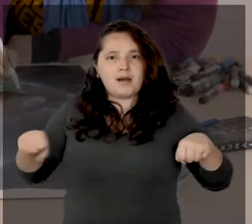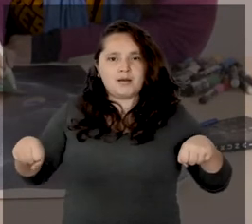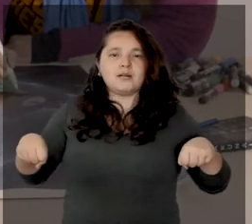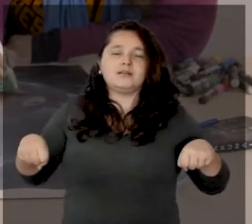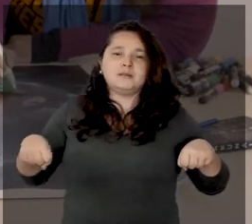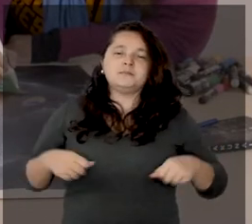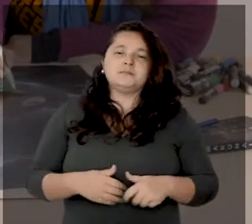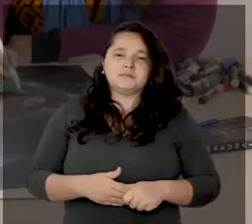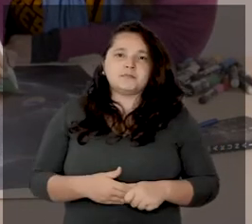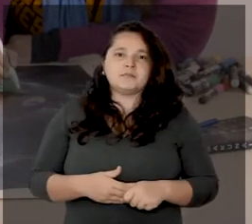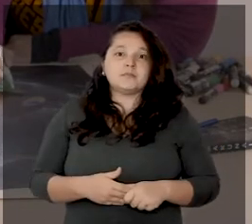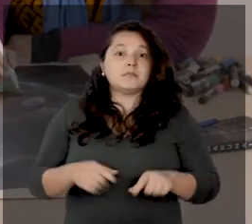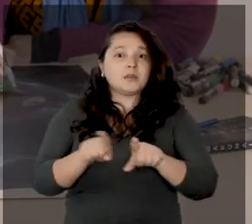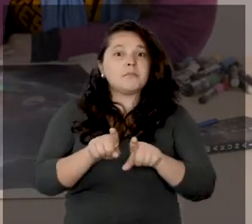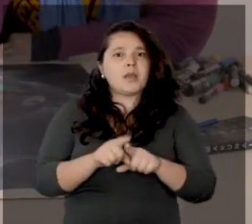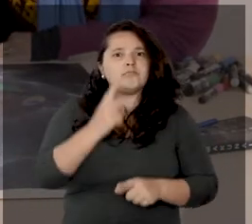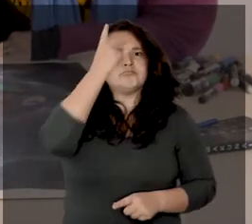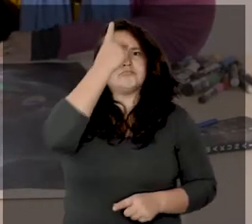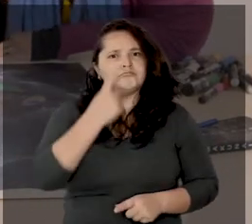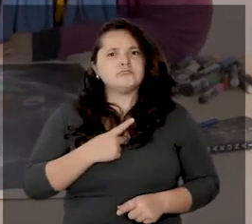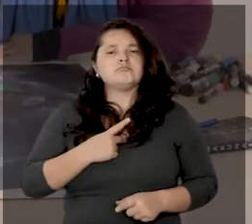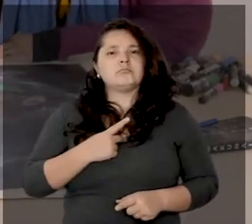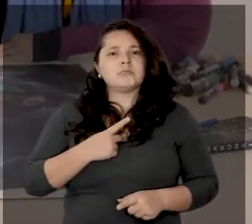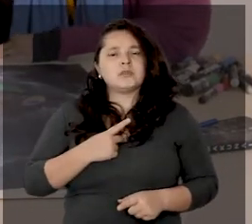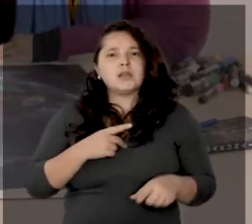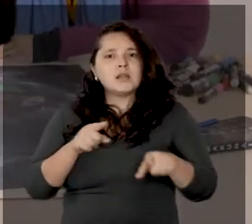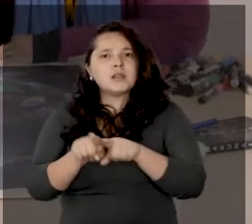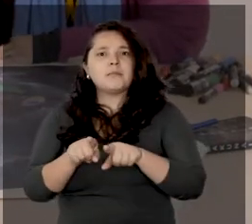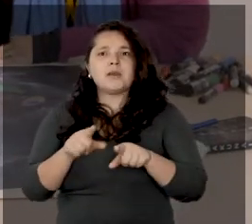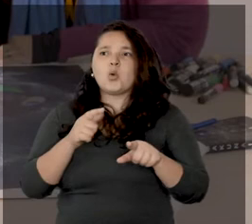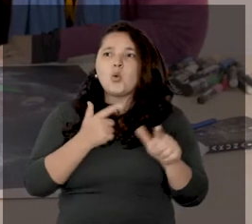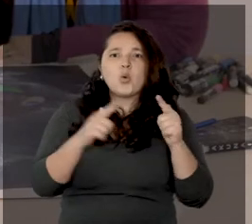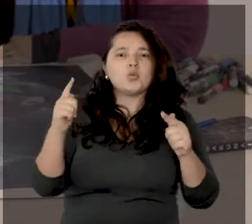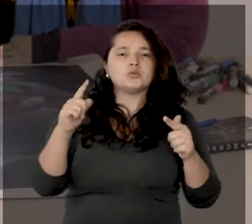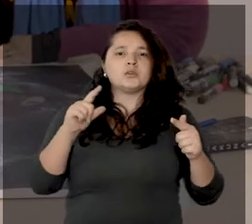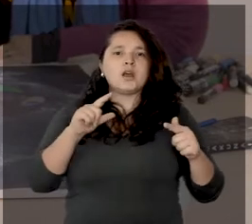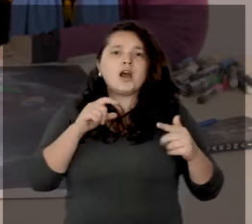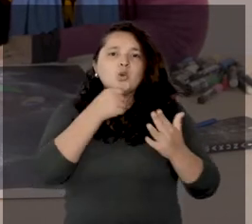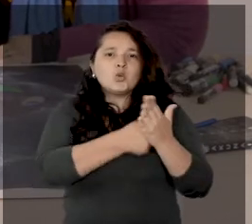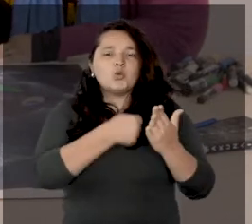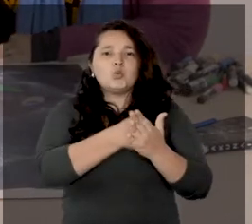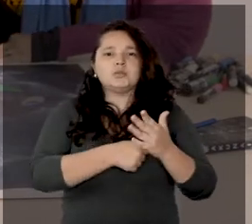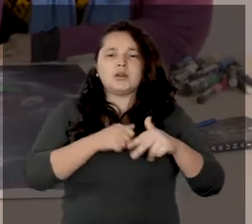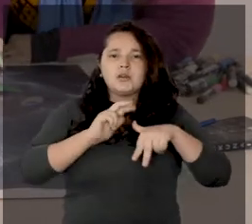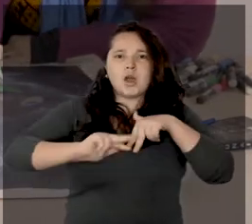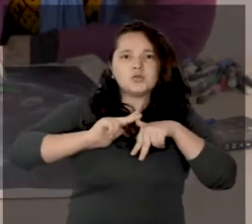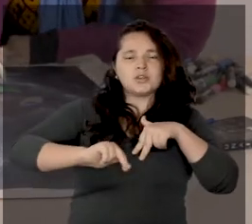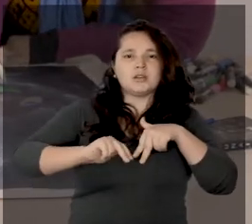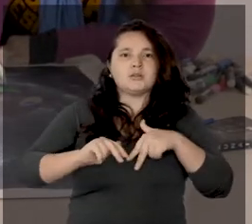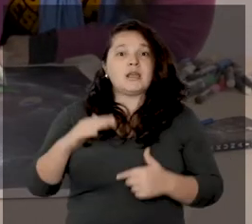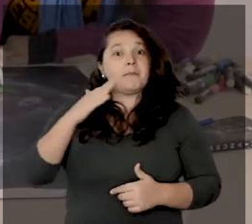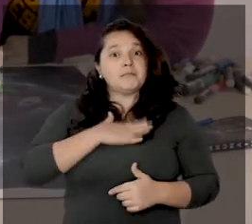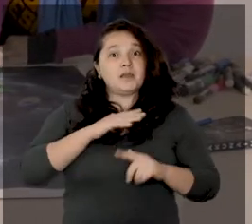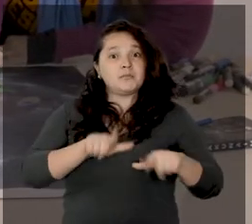alteridade, essas questões ligadas, né, à luta, ao gênero, e a militância, enfim, indígena, que é por